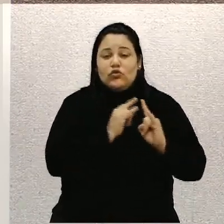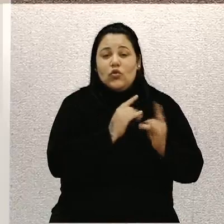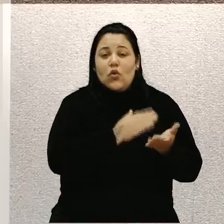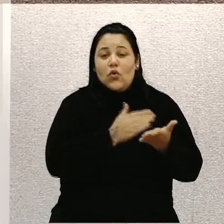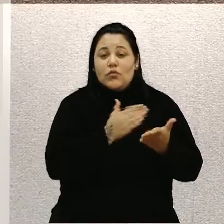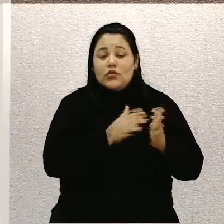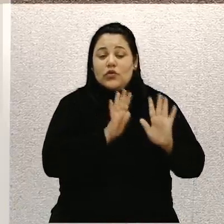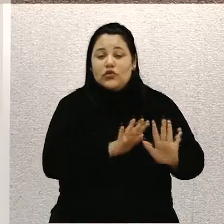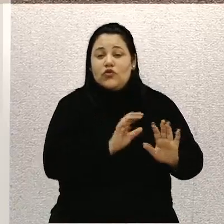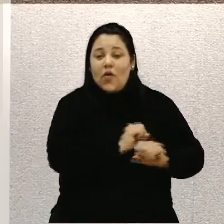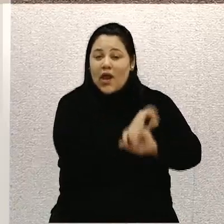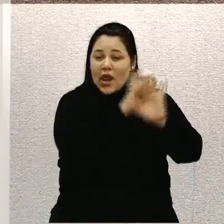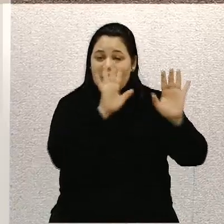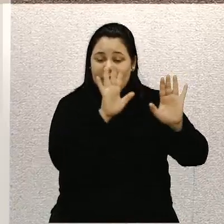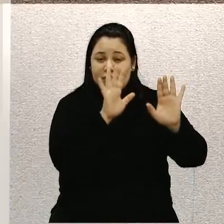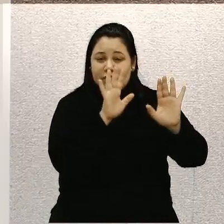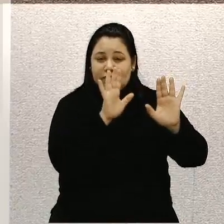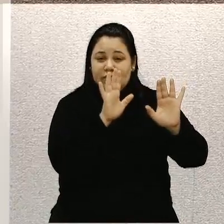esclarecendo a competência